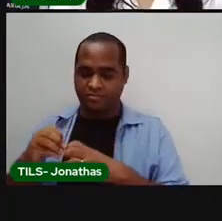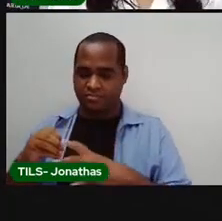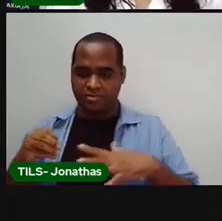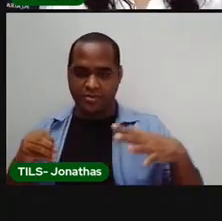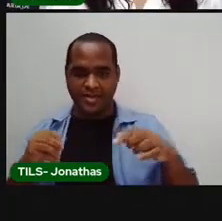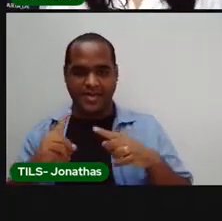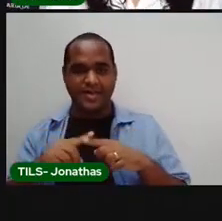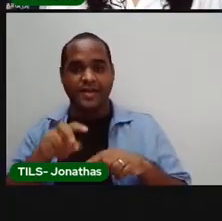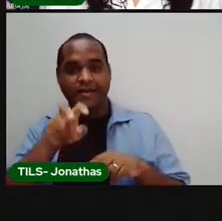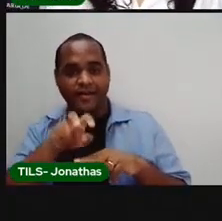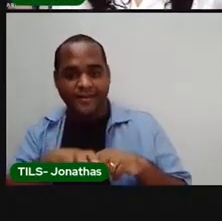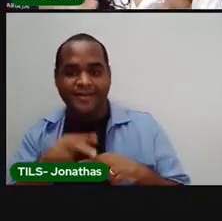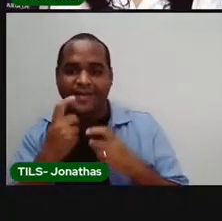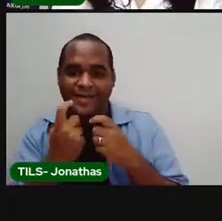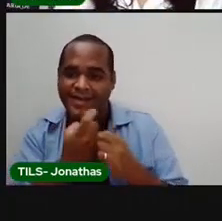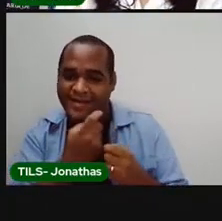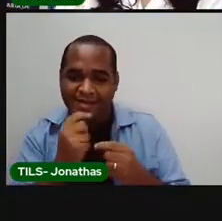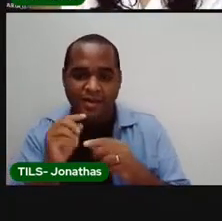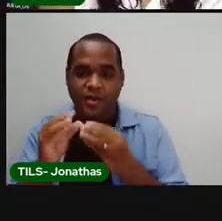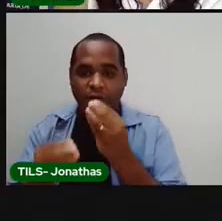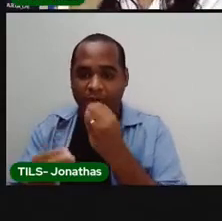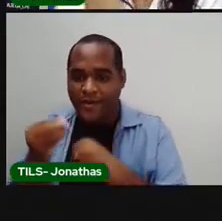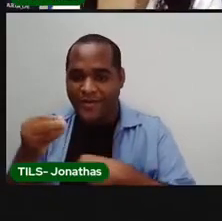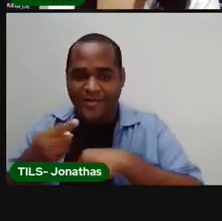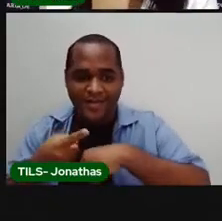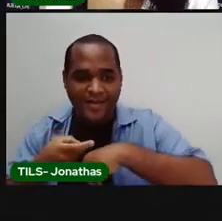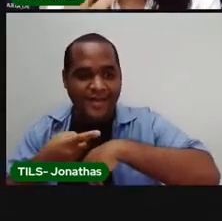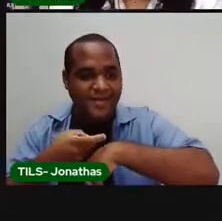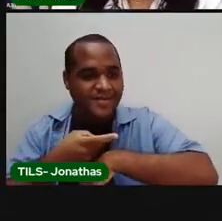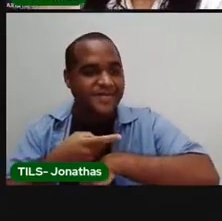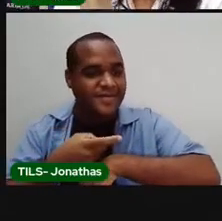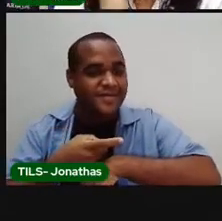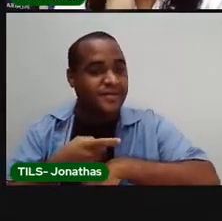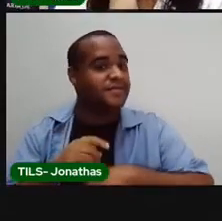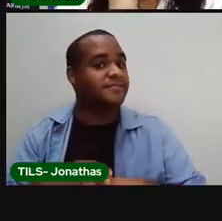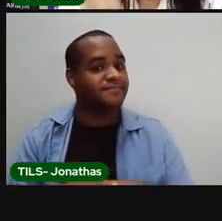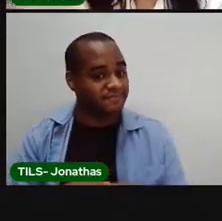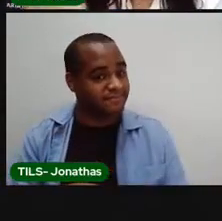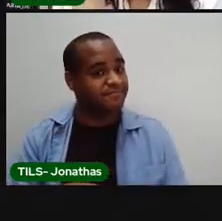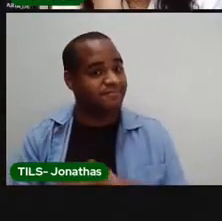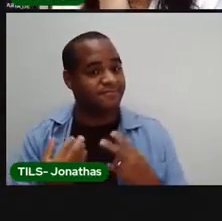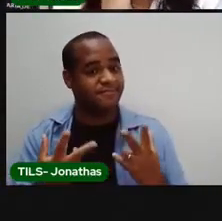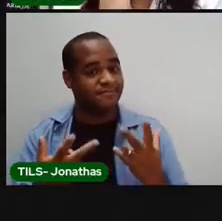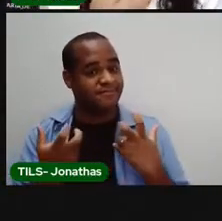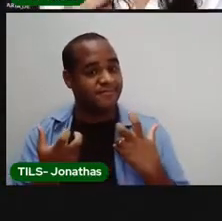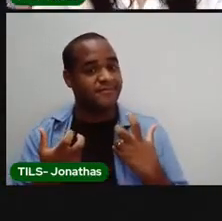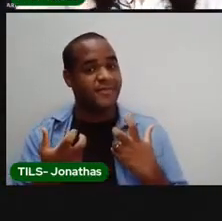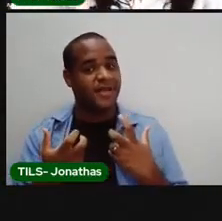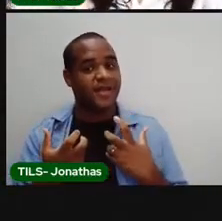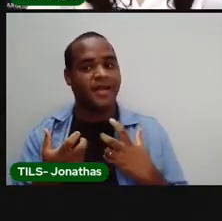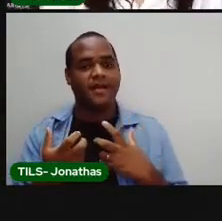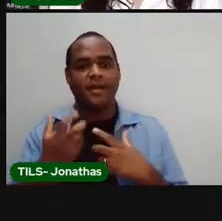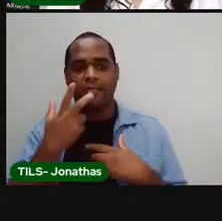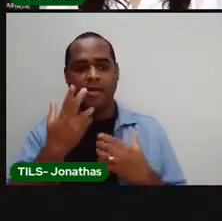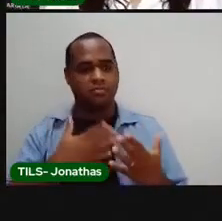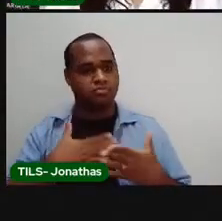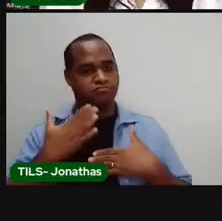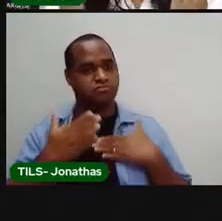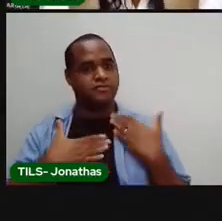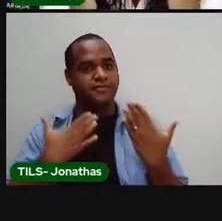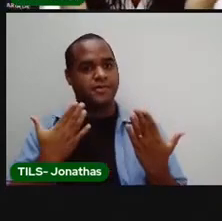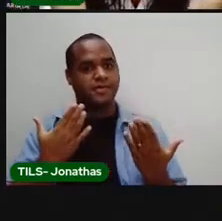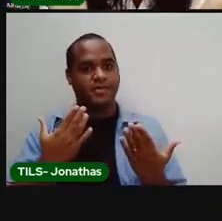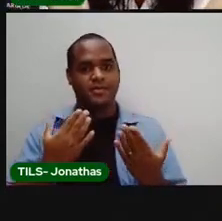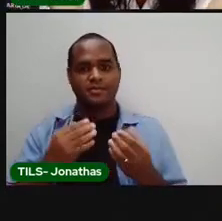do dentista come pão com lagartixa. Olha, ele foi lá. É um espanto.